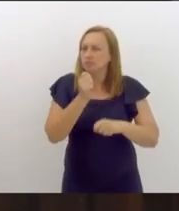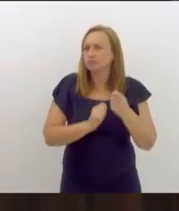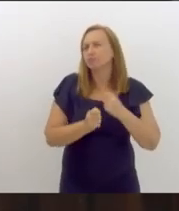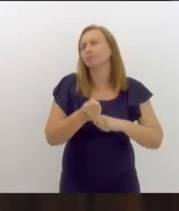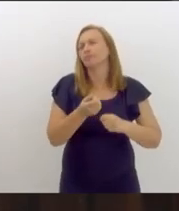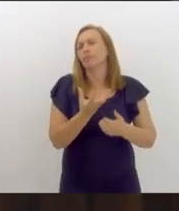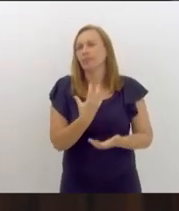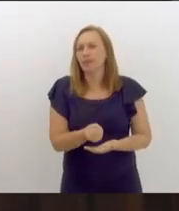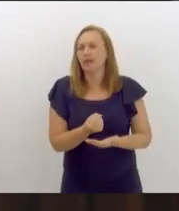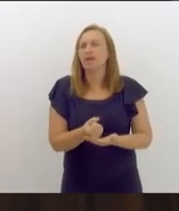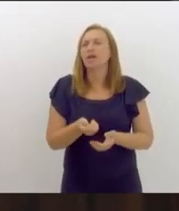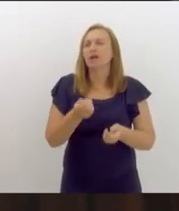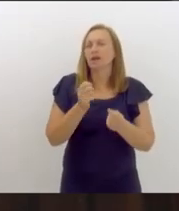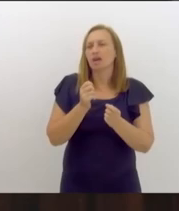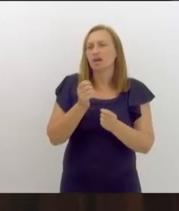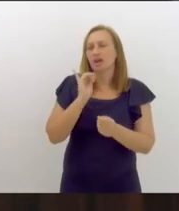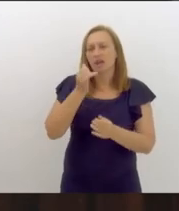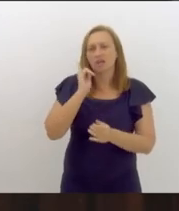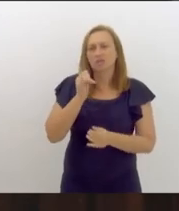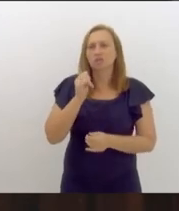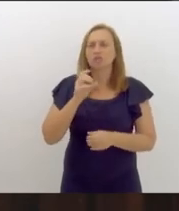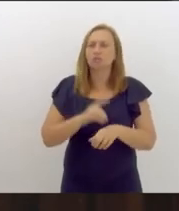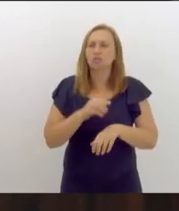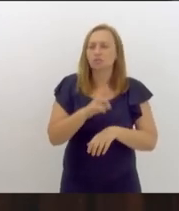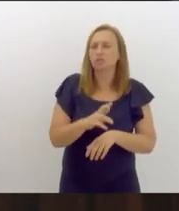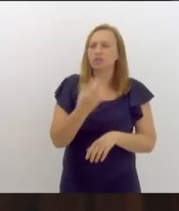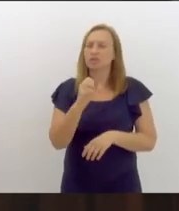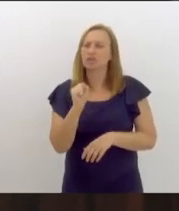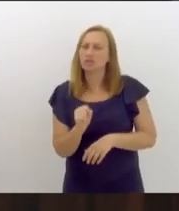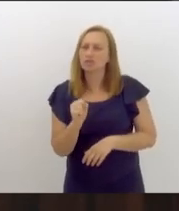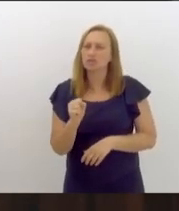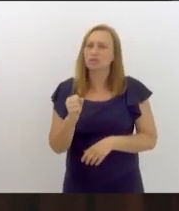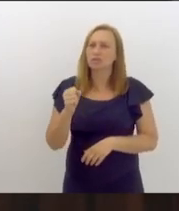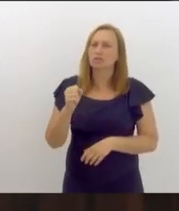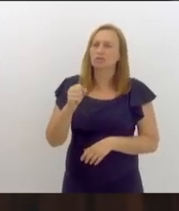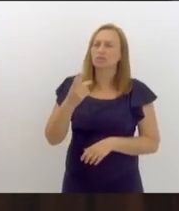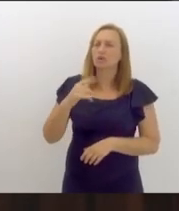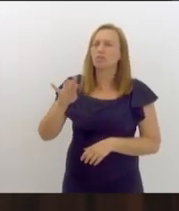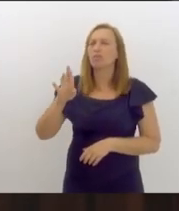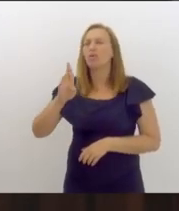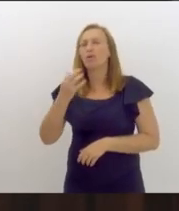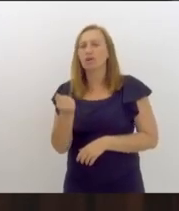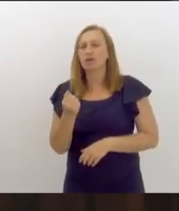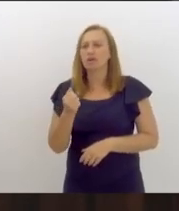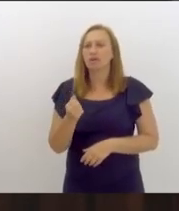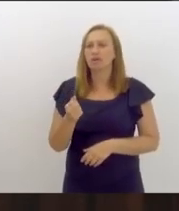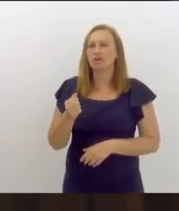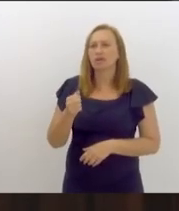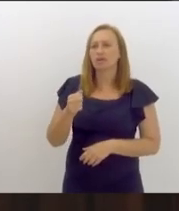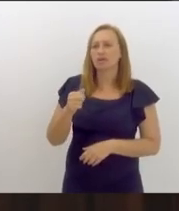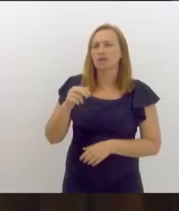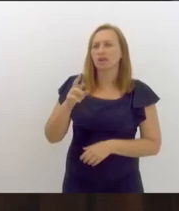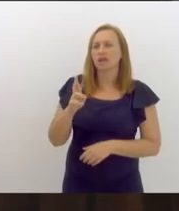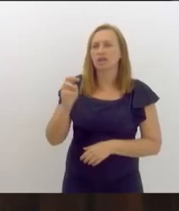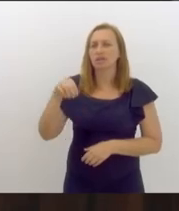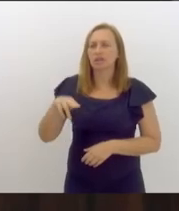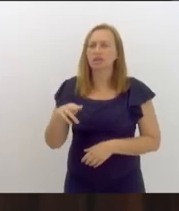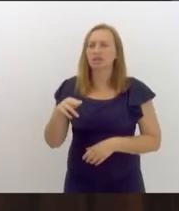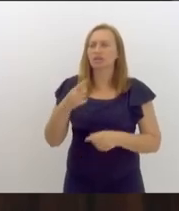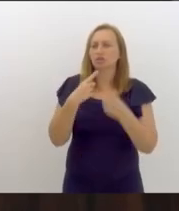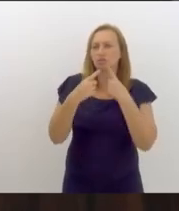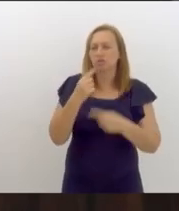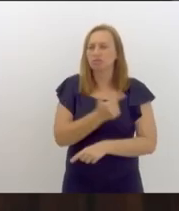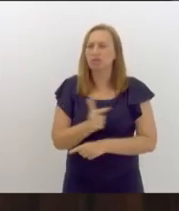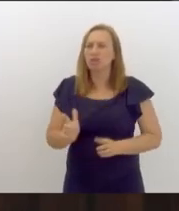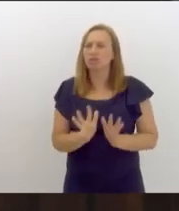relatores Deputado Dr Serginho Márcio canela Tiago Pampulha e Renan Ferreirinha hein discussão não havendo